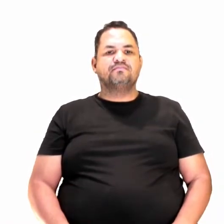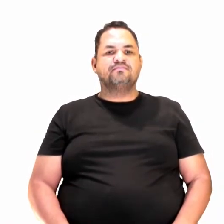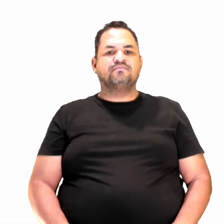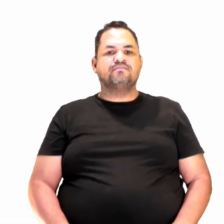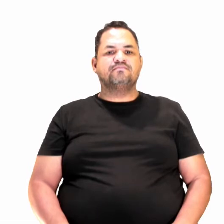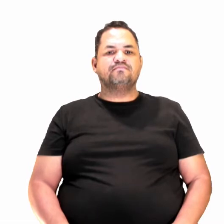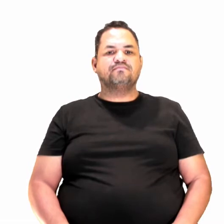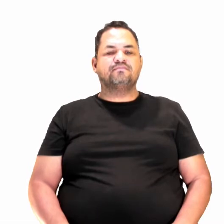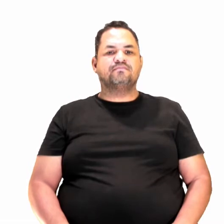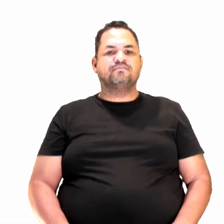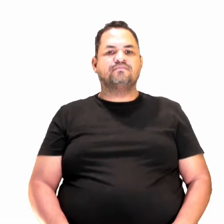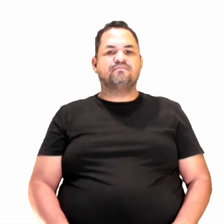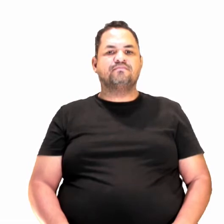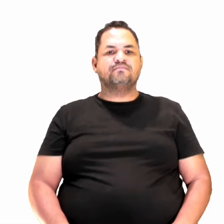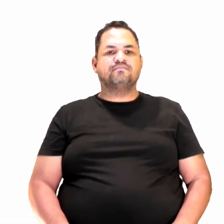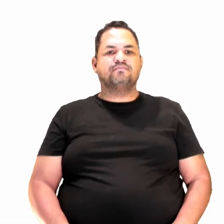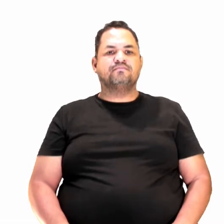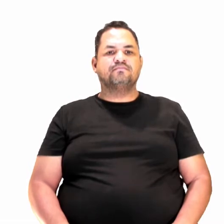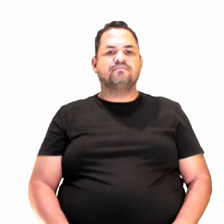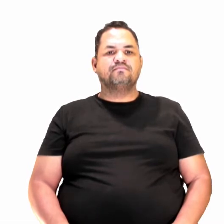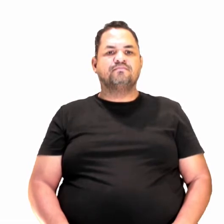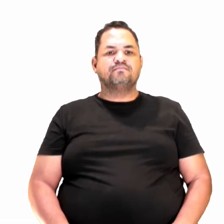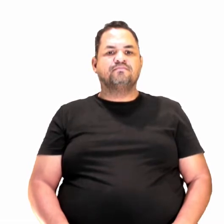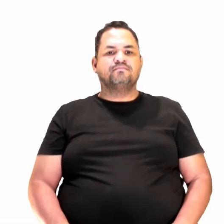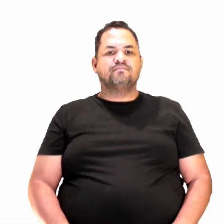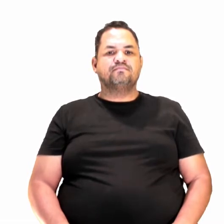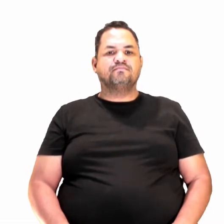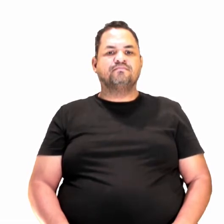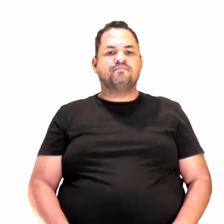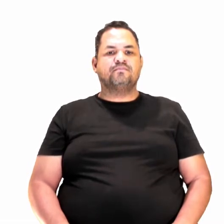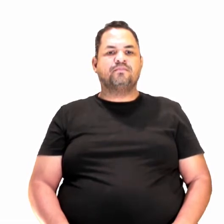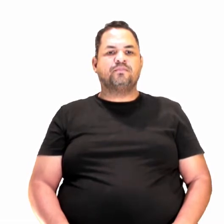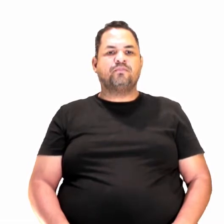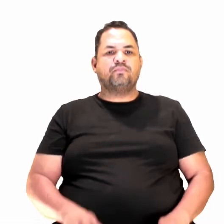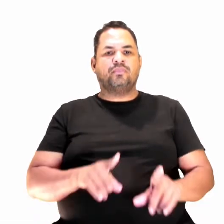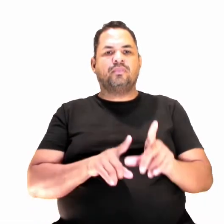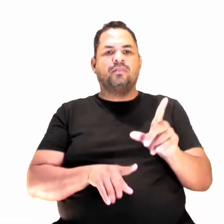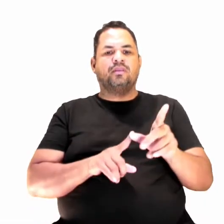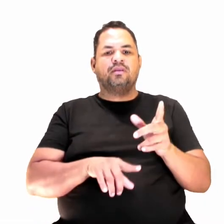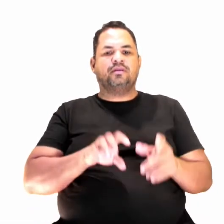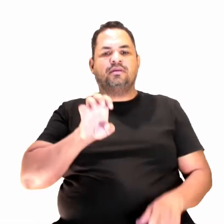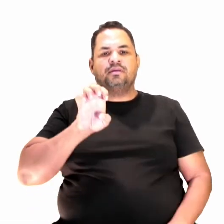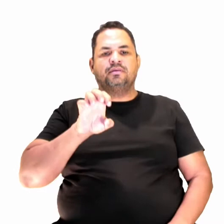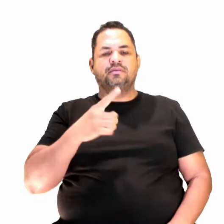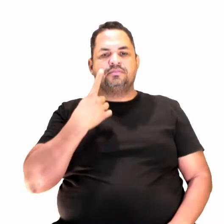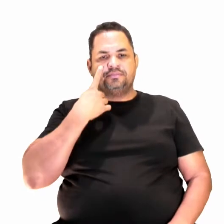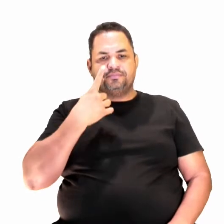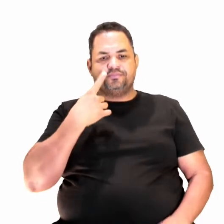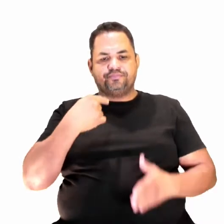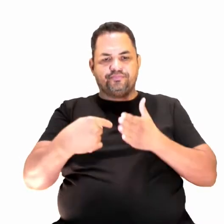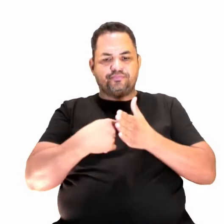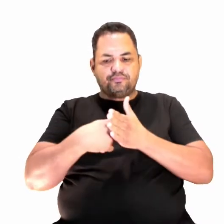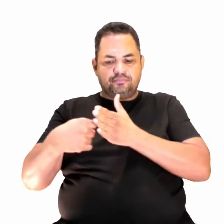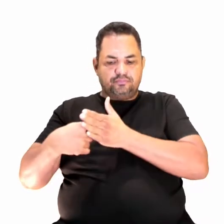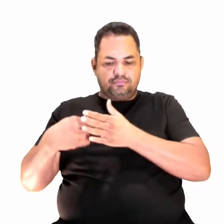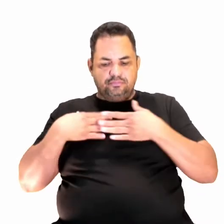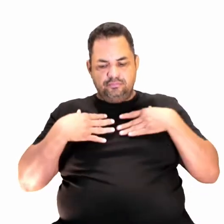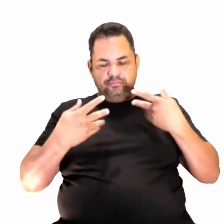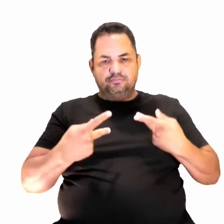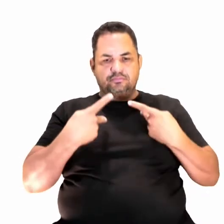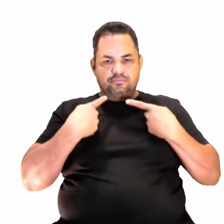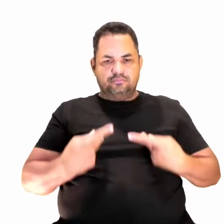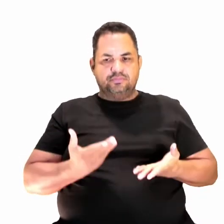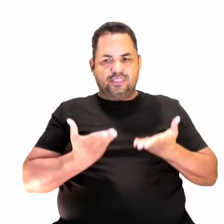trazer essa dúvida, mas é a alternativa de letra E, que é checar parte do corpo e se pesar